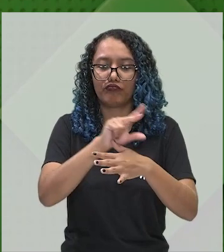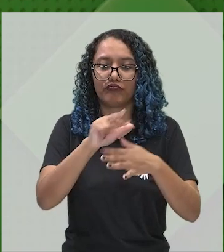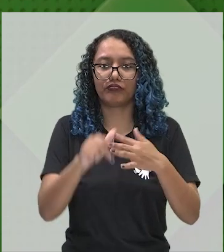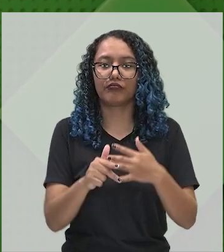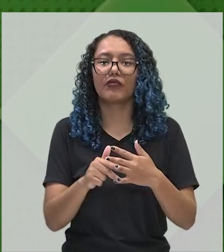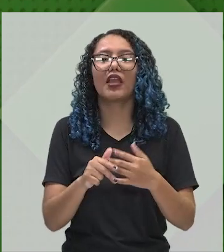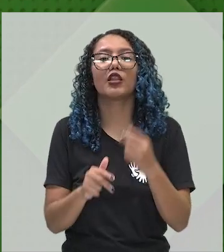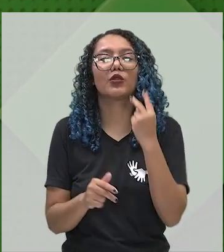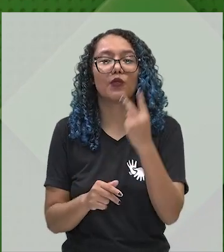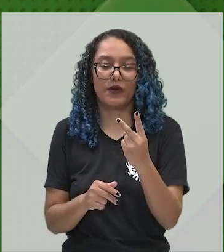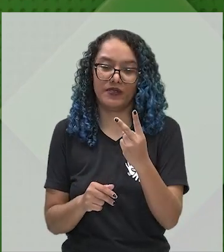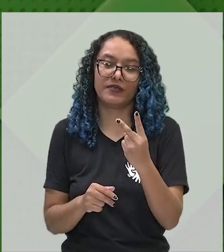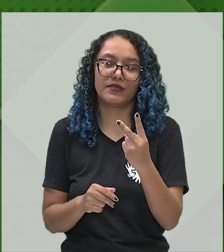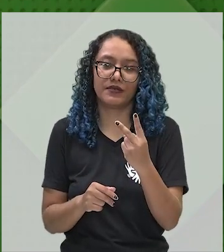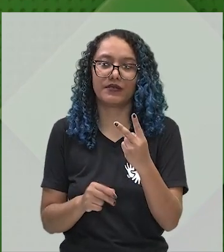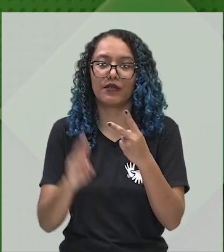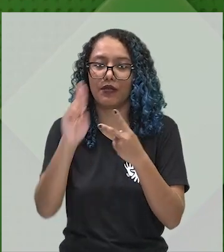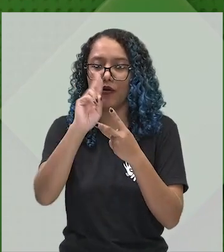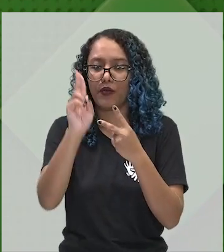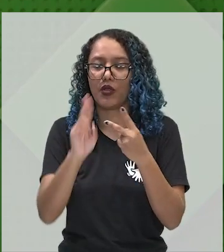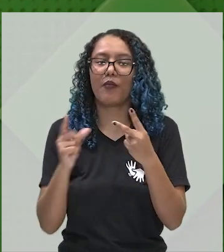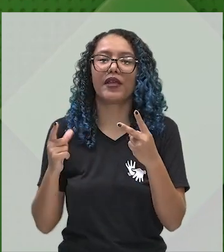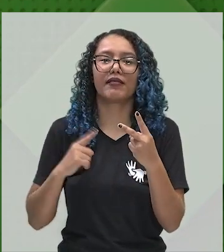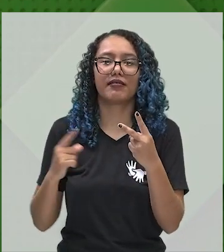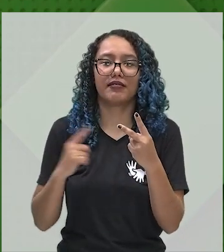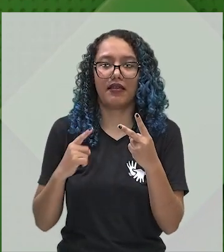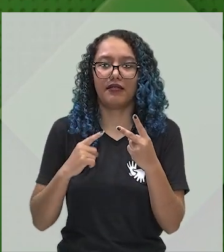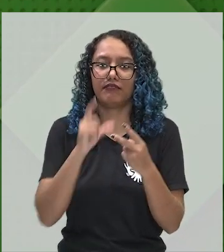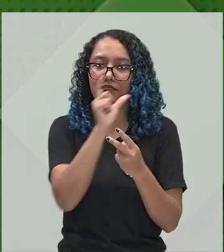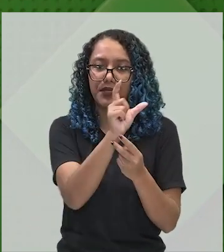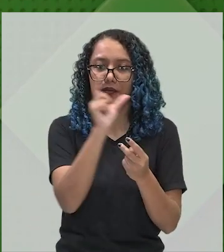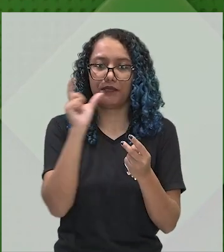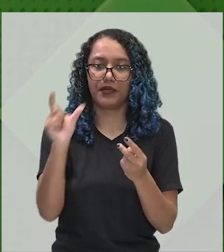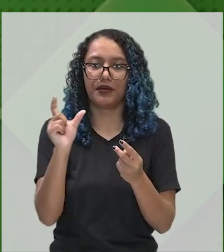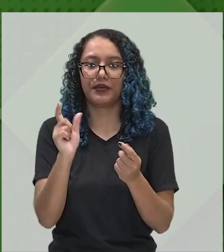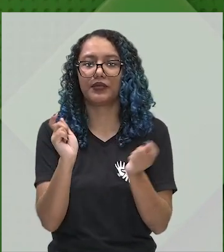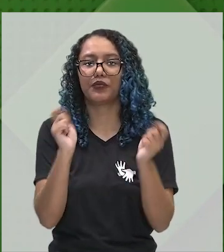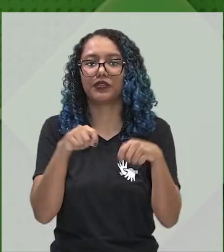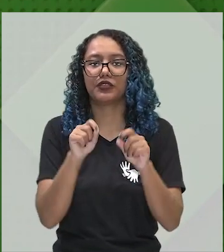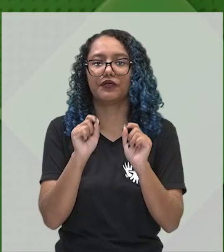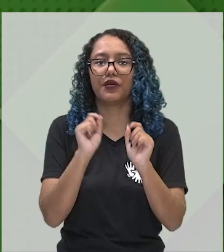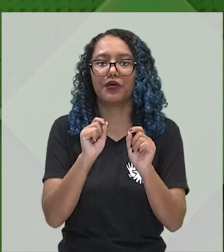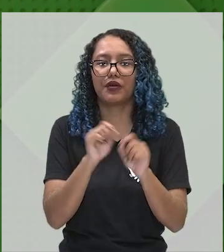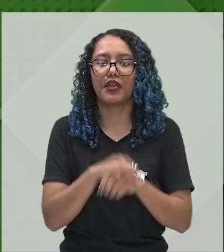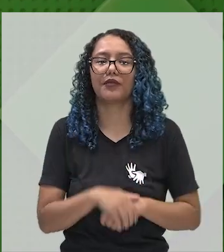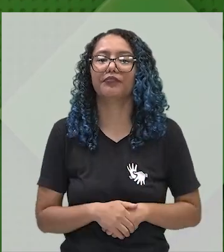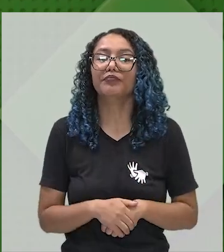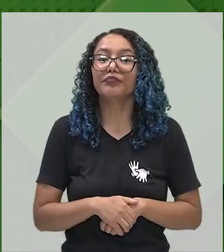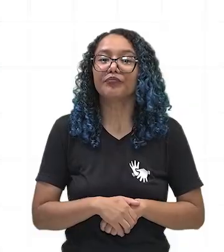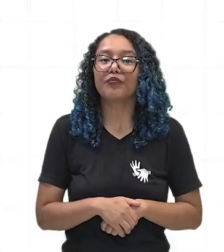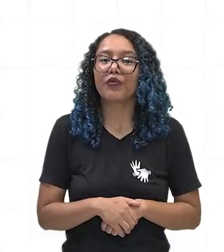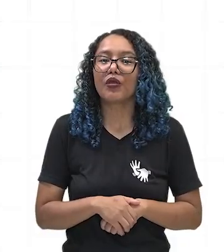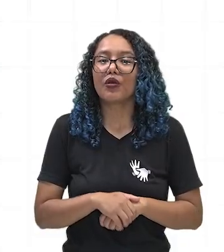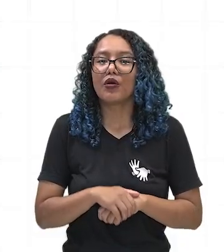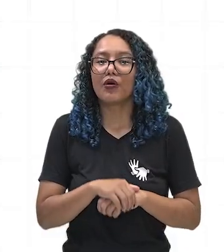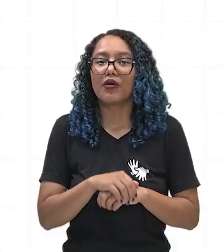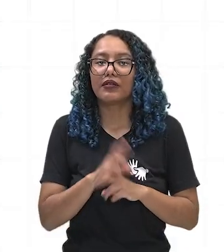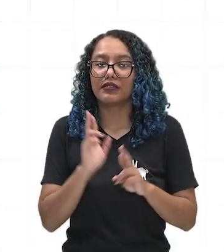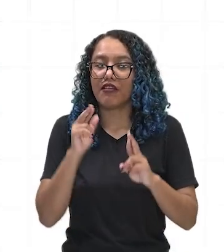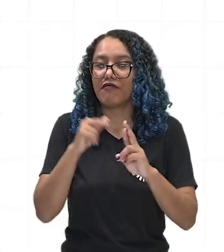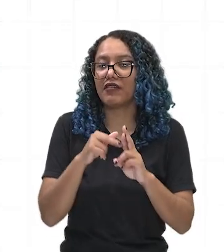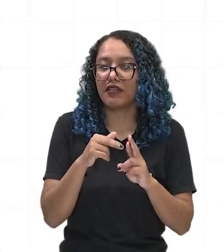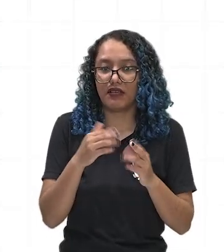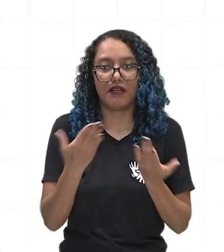de maneira binomial, ou seja, vai apresentar 2 nomes para especificar aquela espécie. É o que a gente vê aí, né,